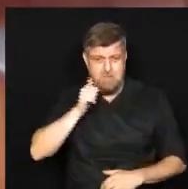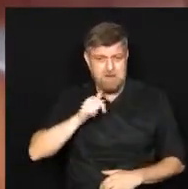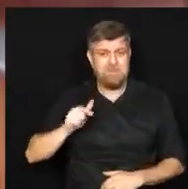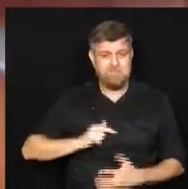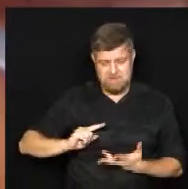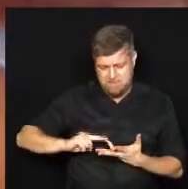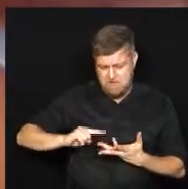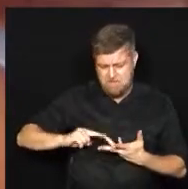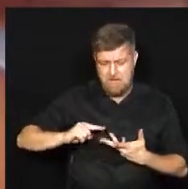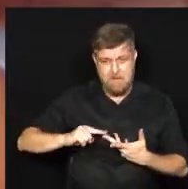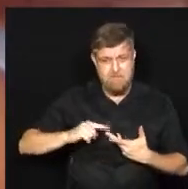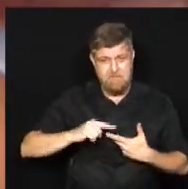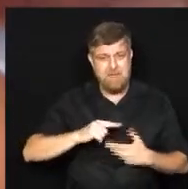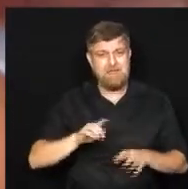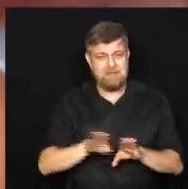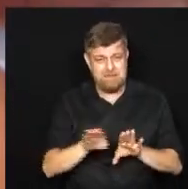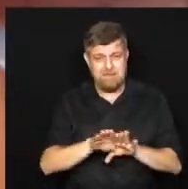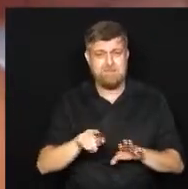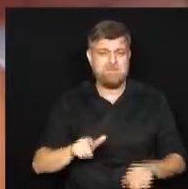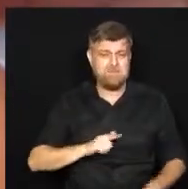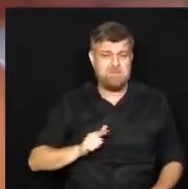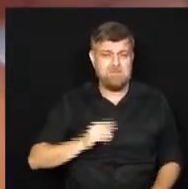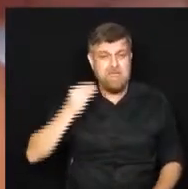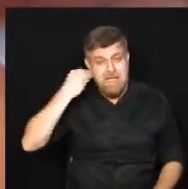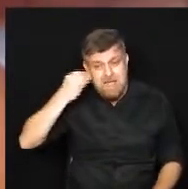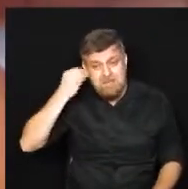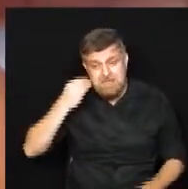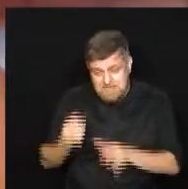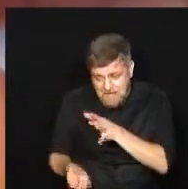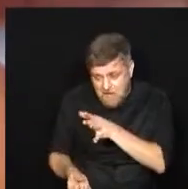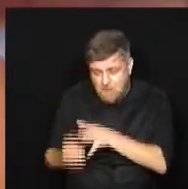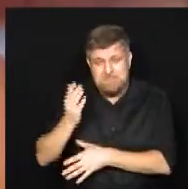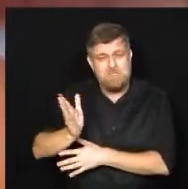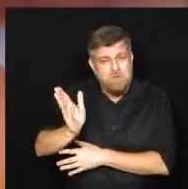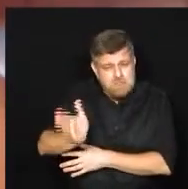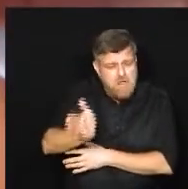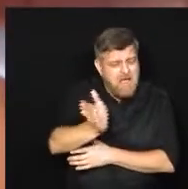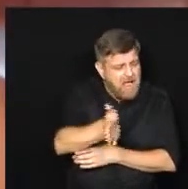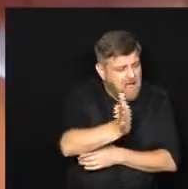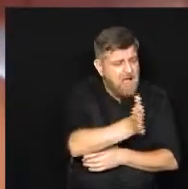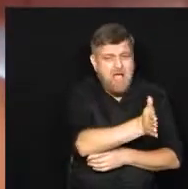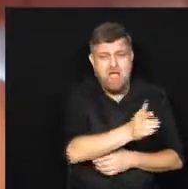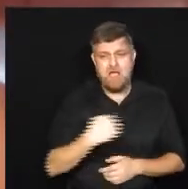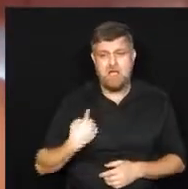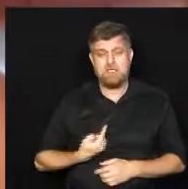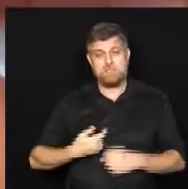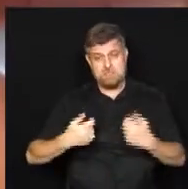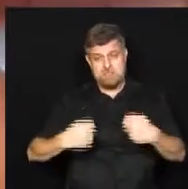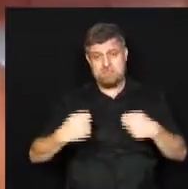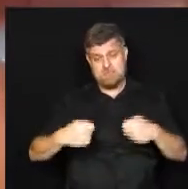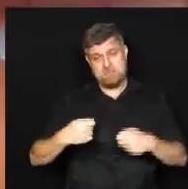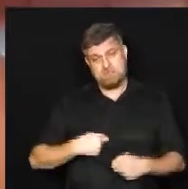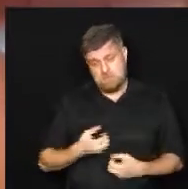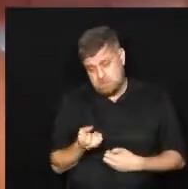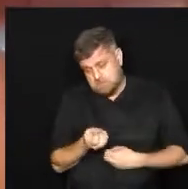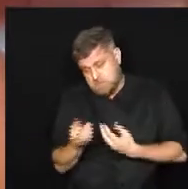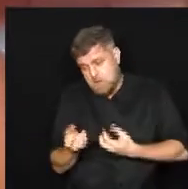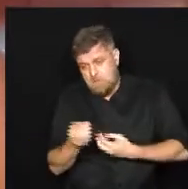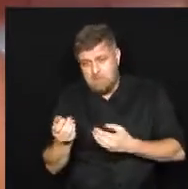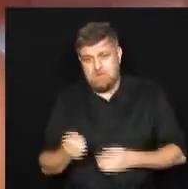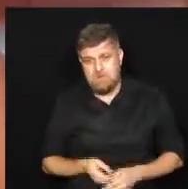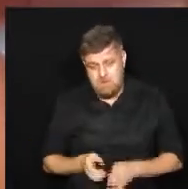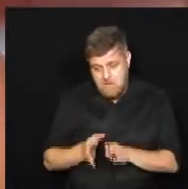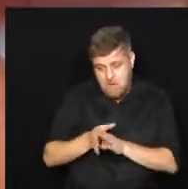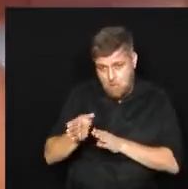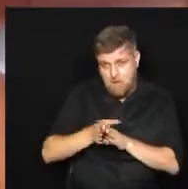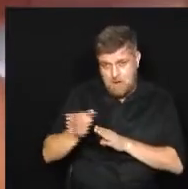de diretrizes, tem parâmetros dessas experiências já realizadas. O que eu acho que a gente precisa, e esse é o que eu coloco aí como uma indicação